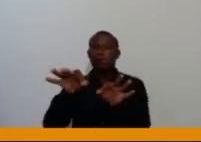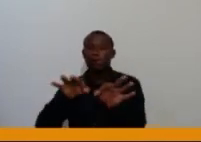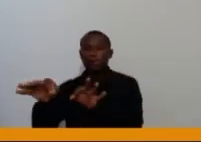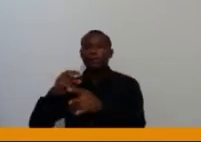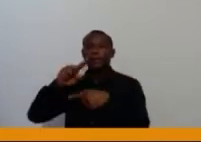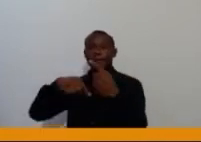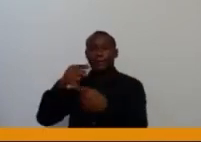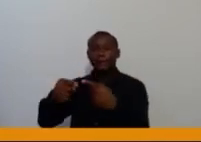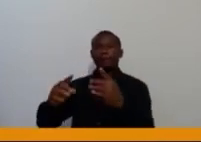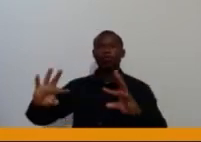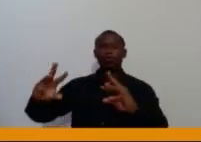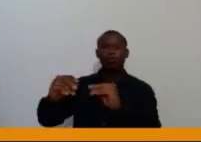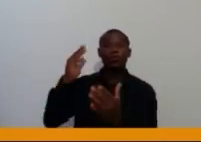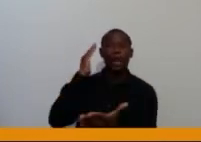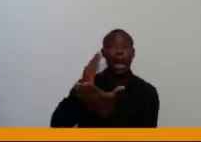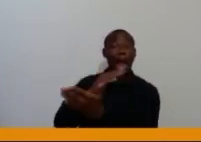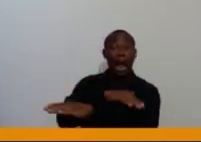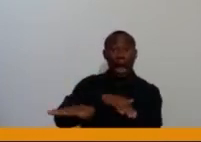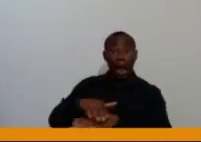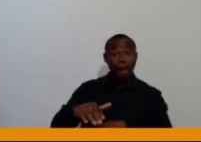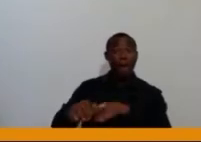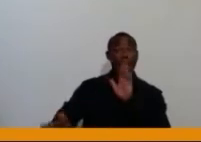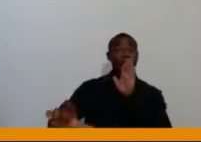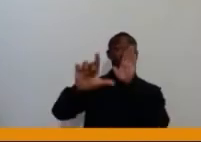de dezembro. Isso pode ser ampliado